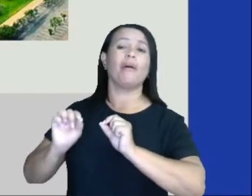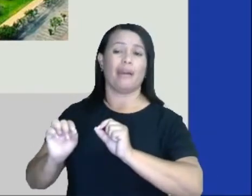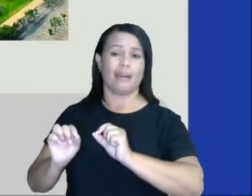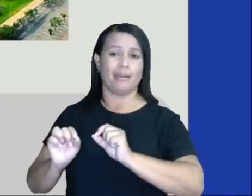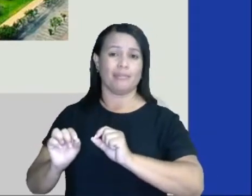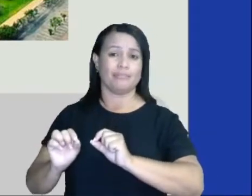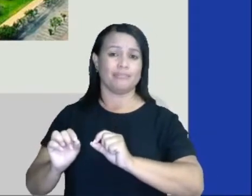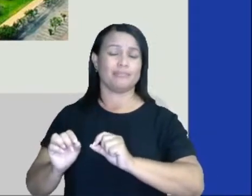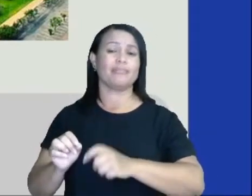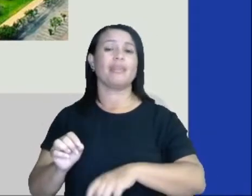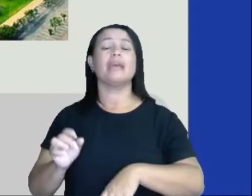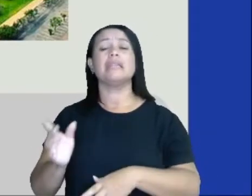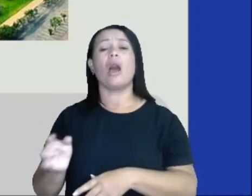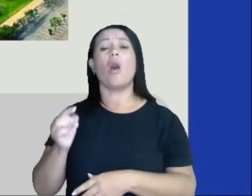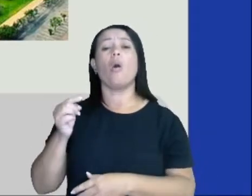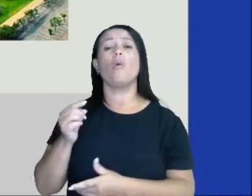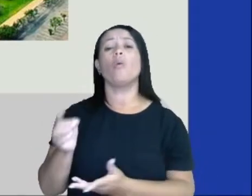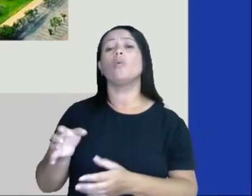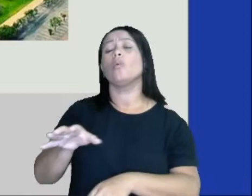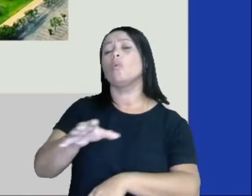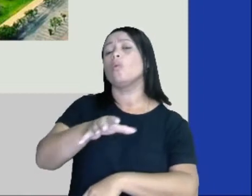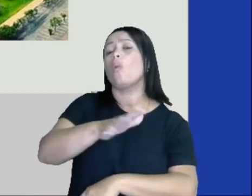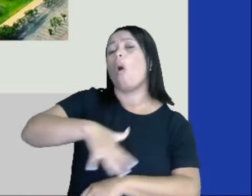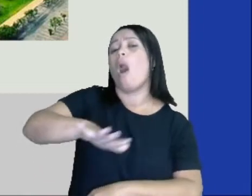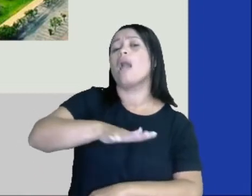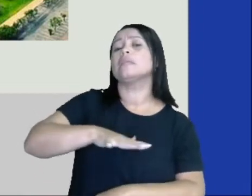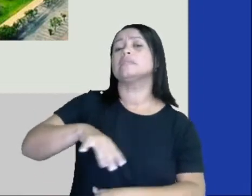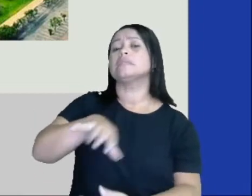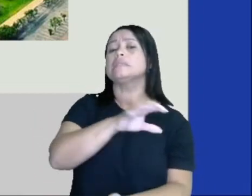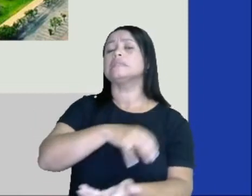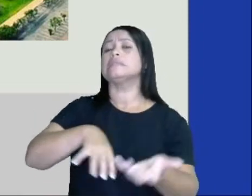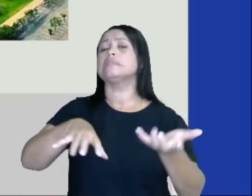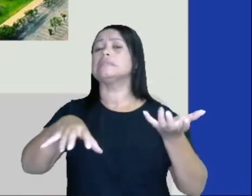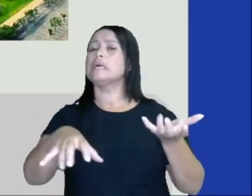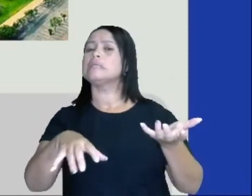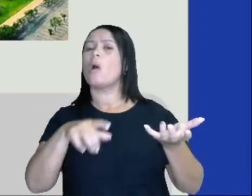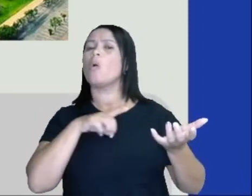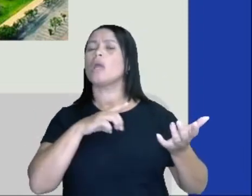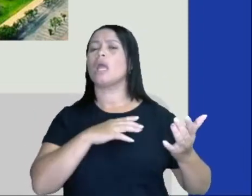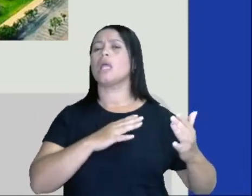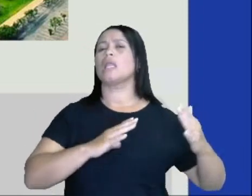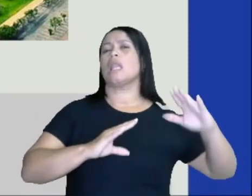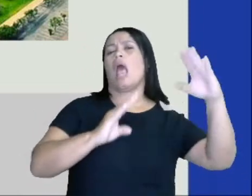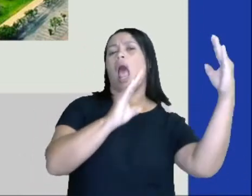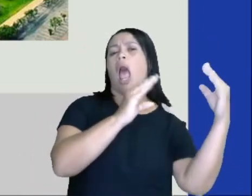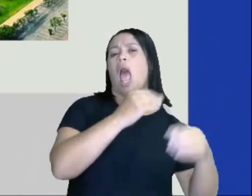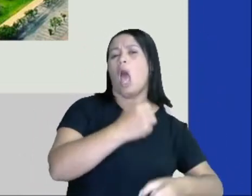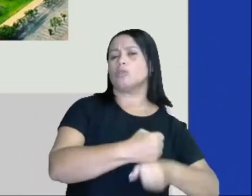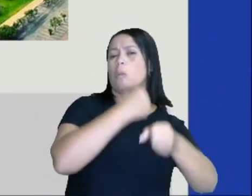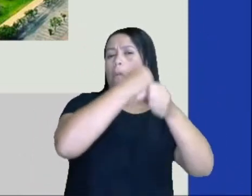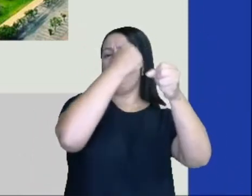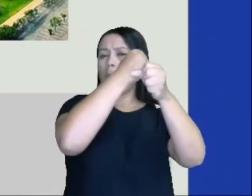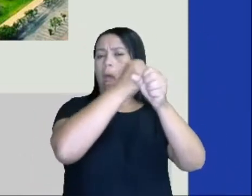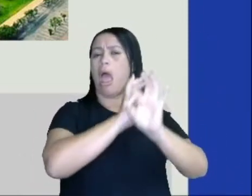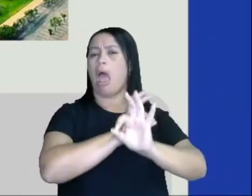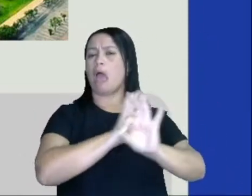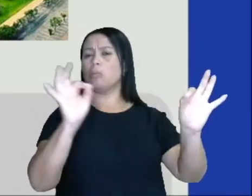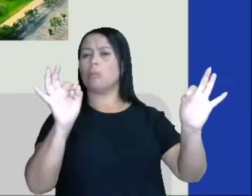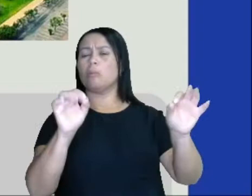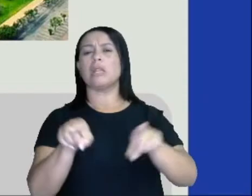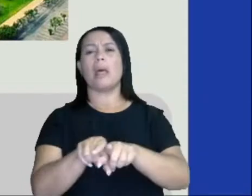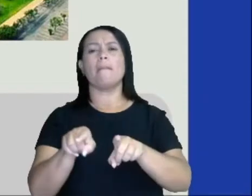miolo planejado, o plano piloto, onde se situam os prédios públicos, os hotéis, a embaixada, as